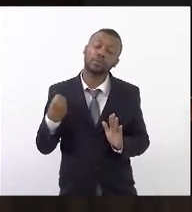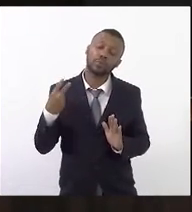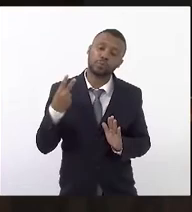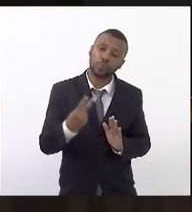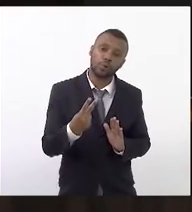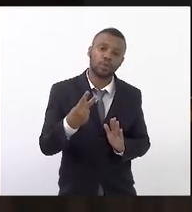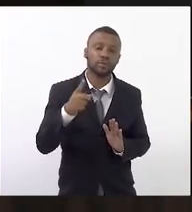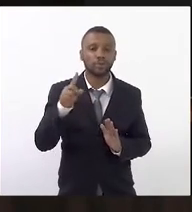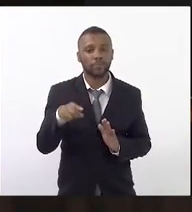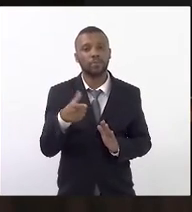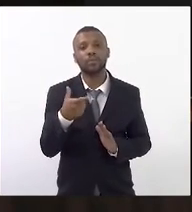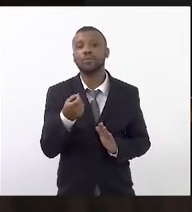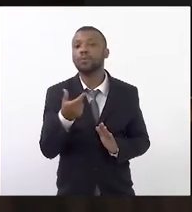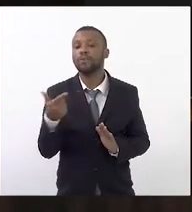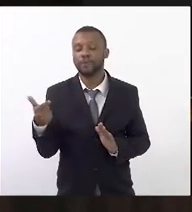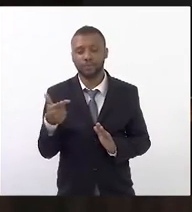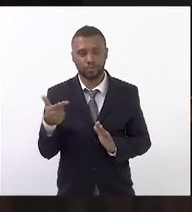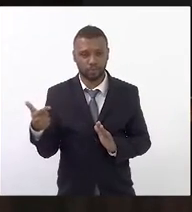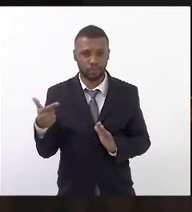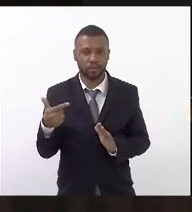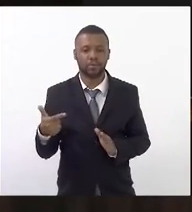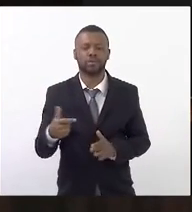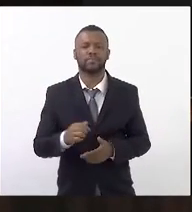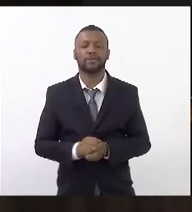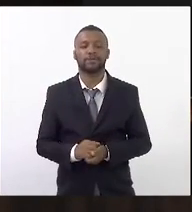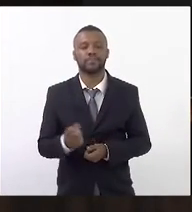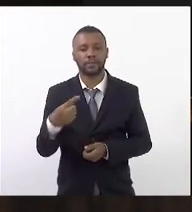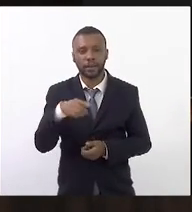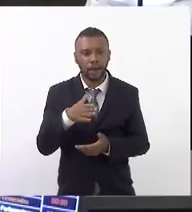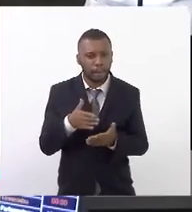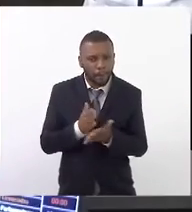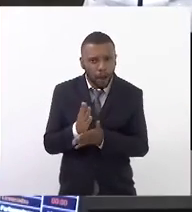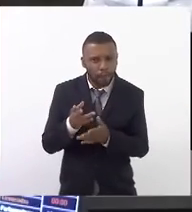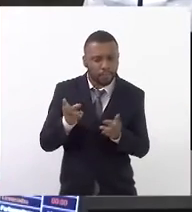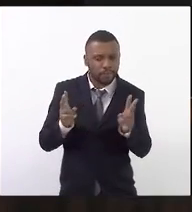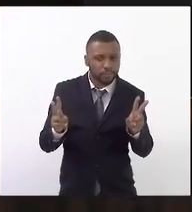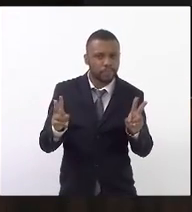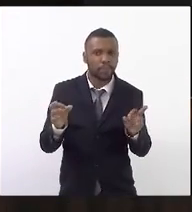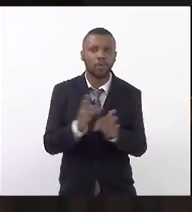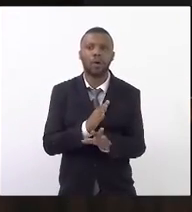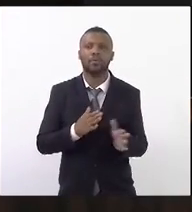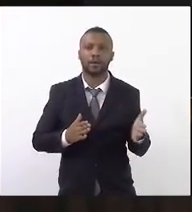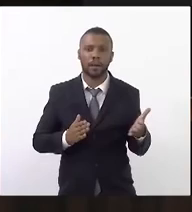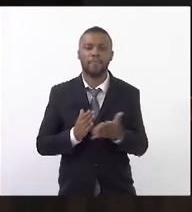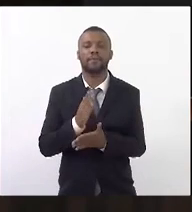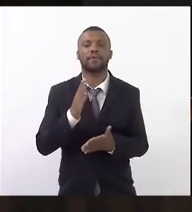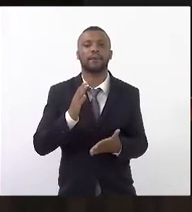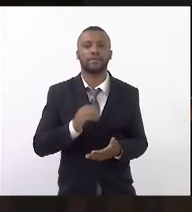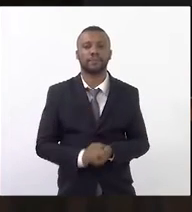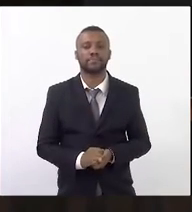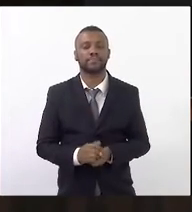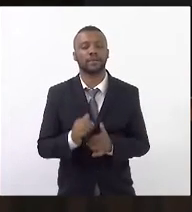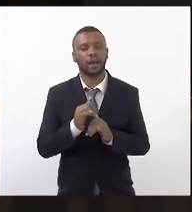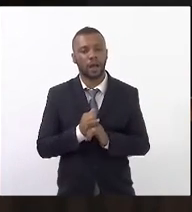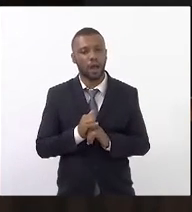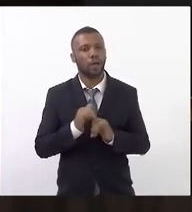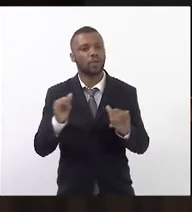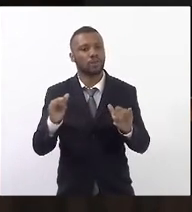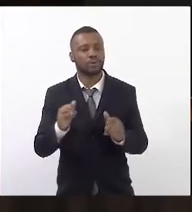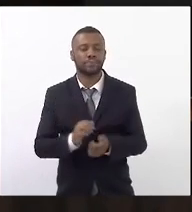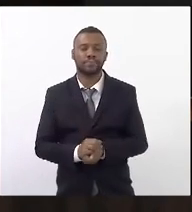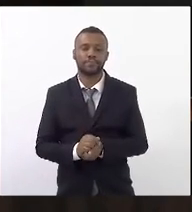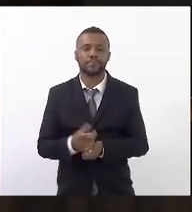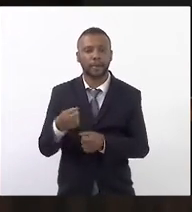de 2022. Senhores que aprovam, permaneçam como estão, aprovado. Anuncio.